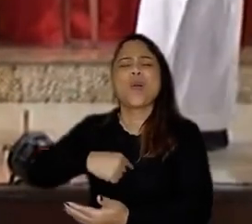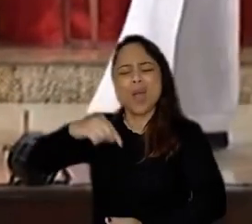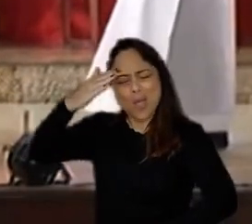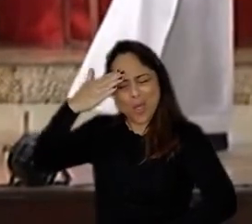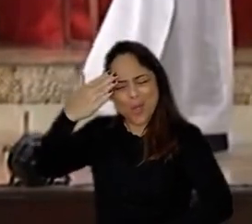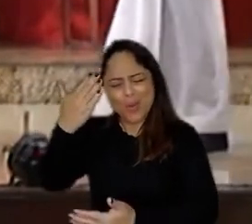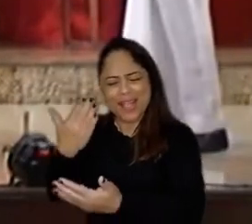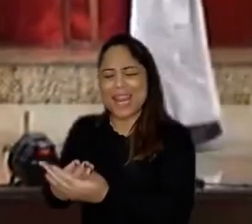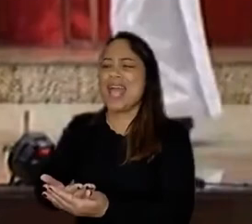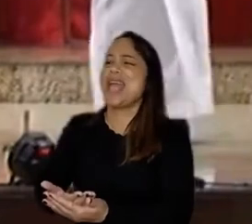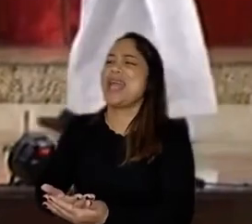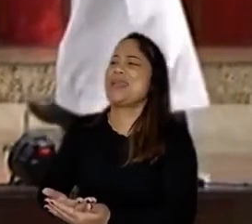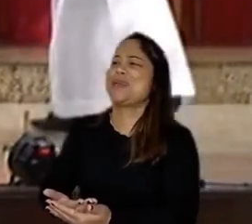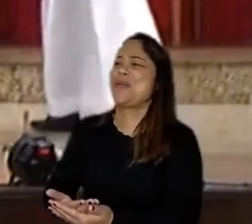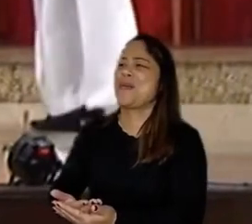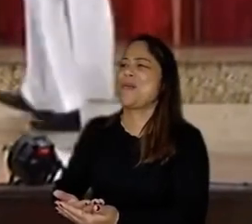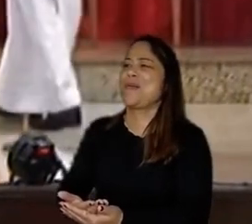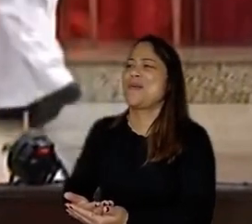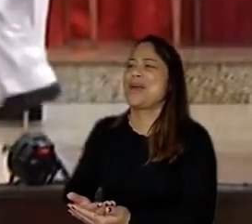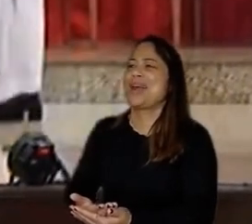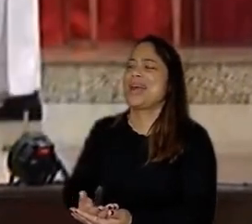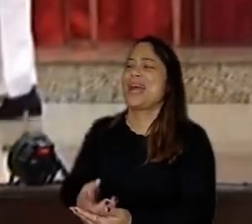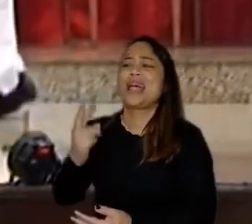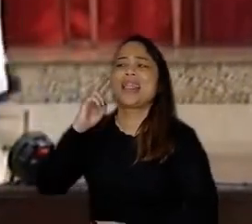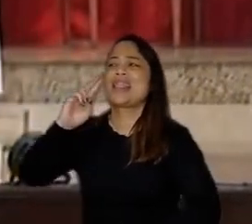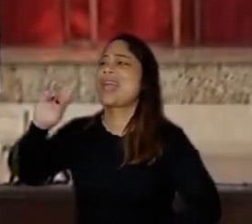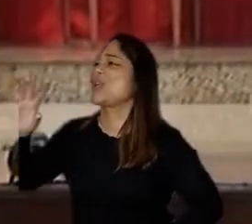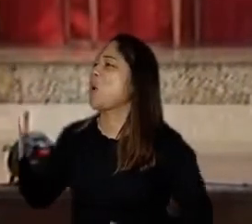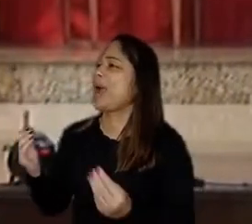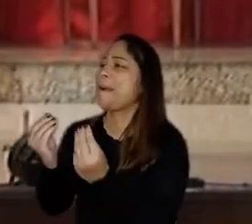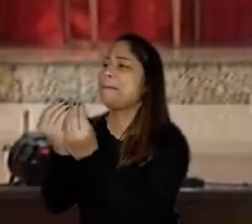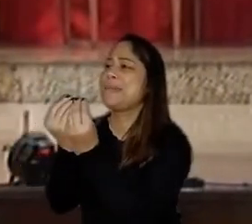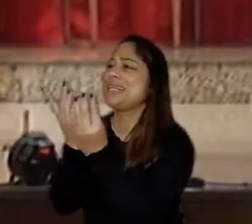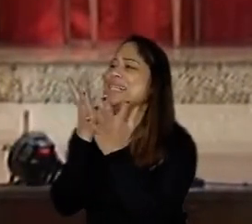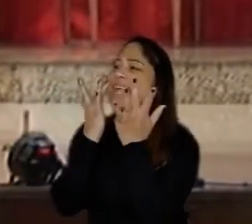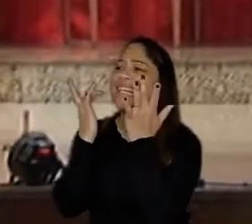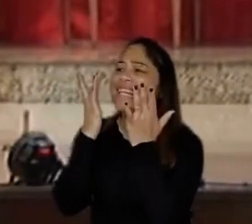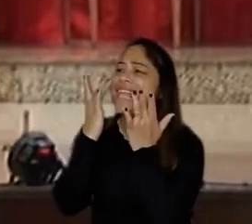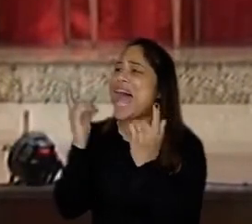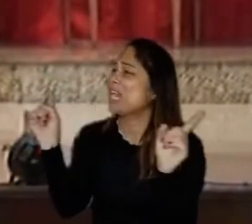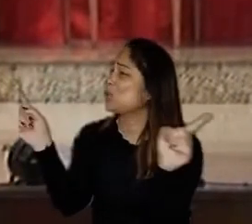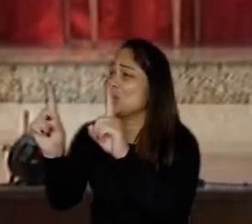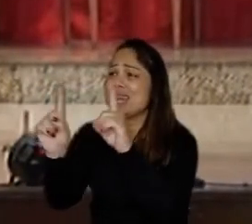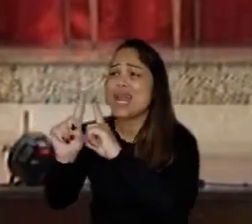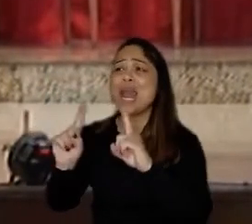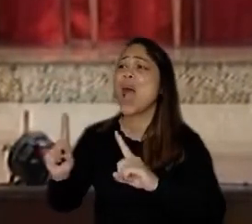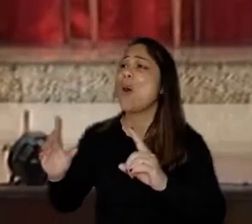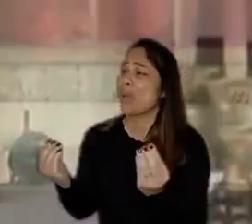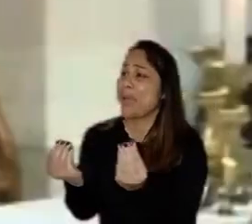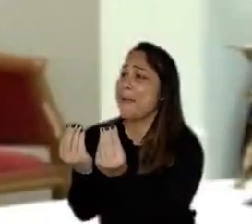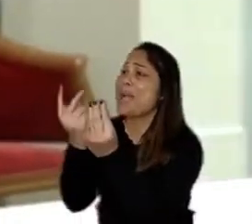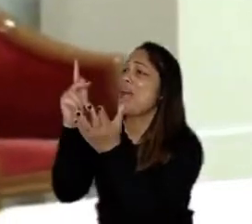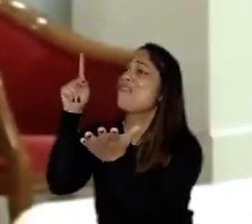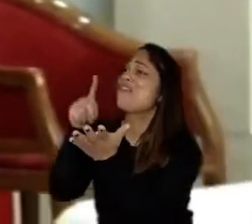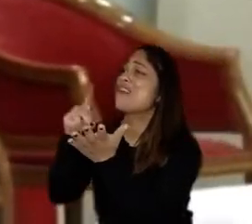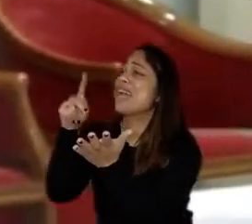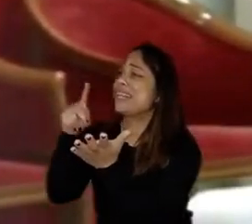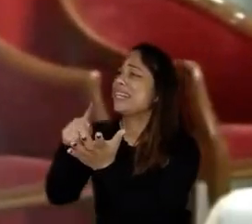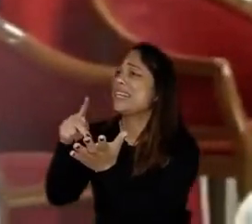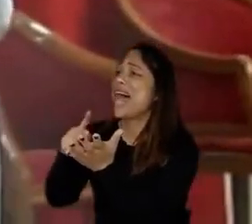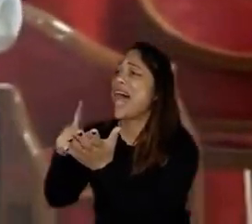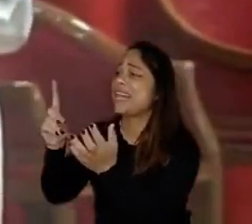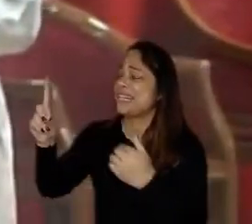um espetáculo, Jesus. Eu saí de casa crendo que se eu tocar na orla do